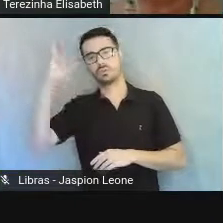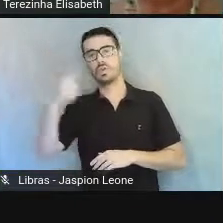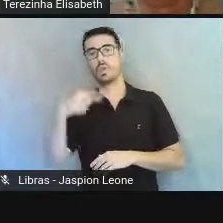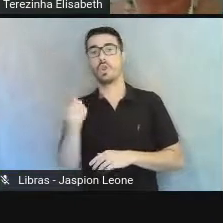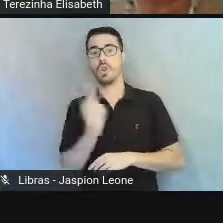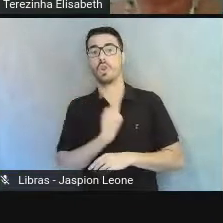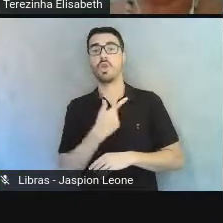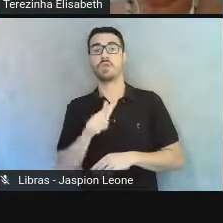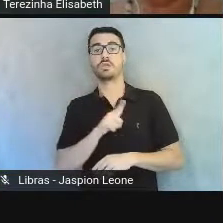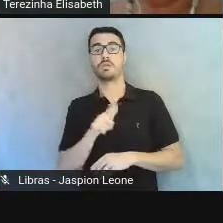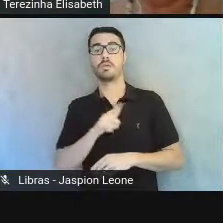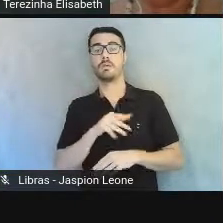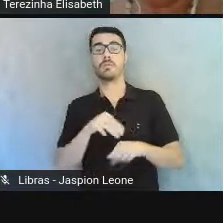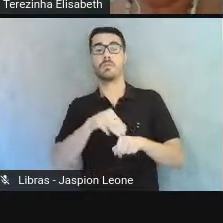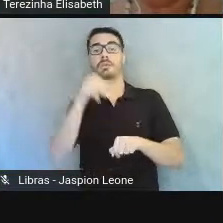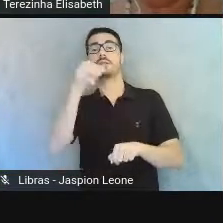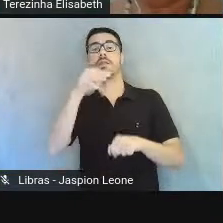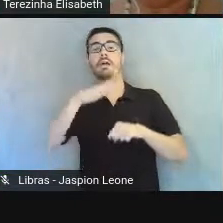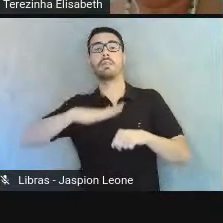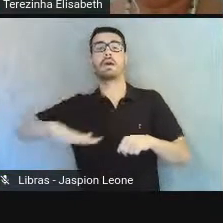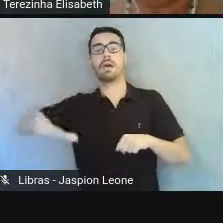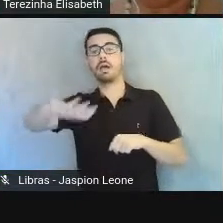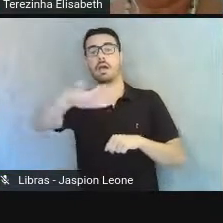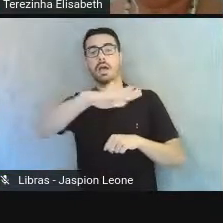mestrados profissionais